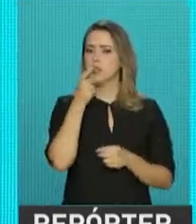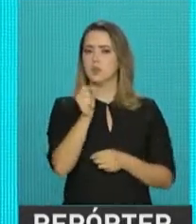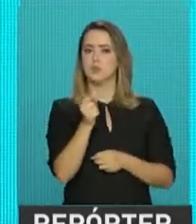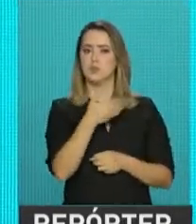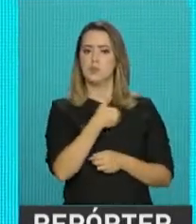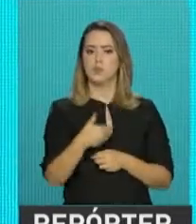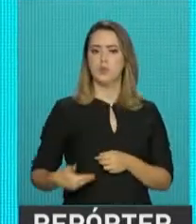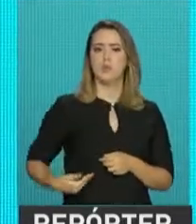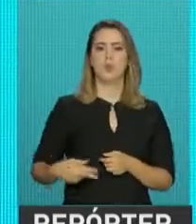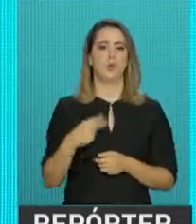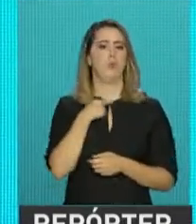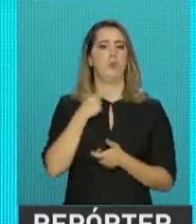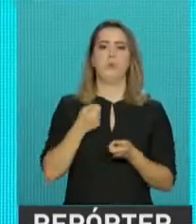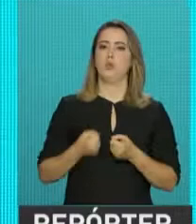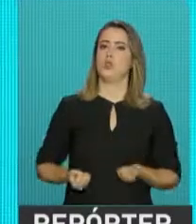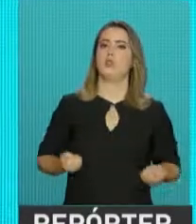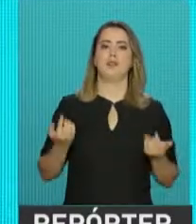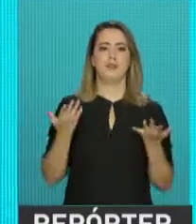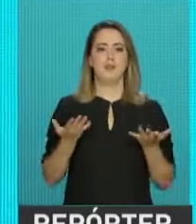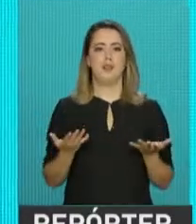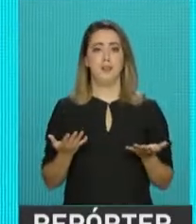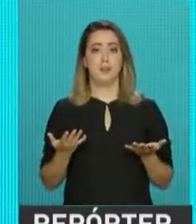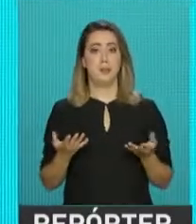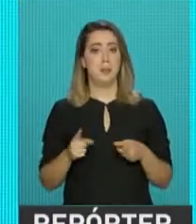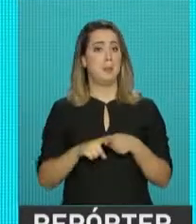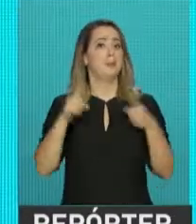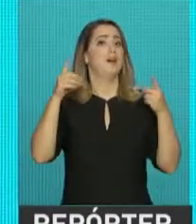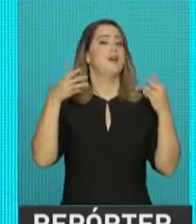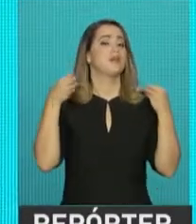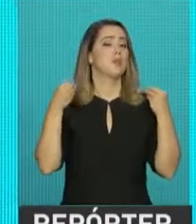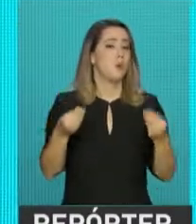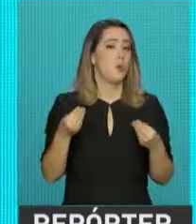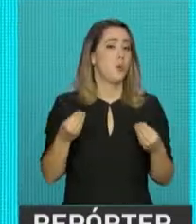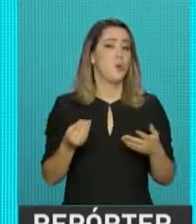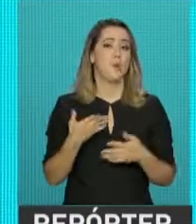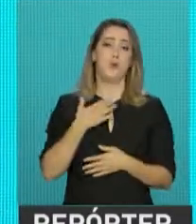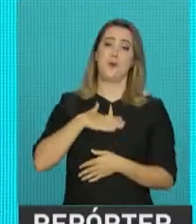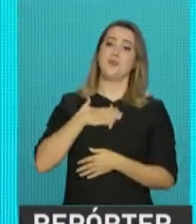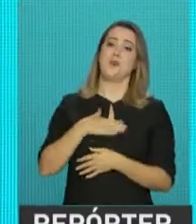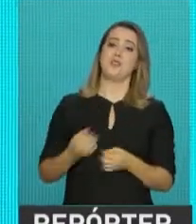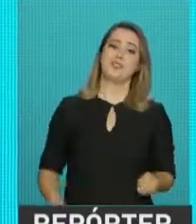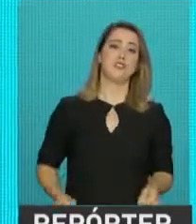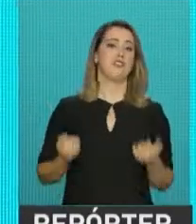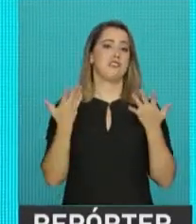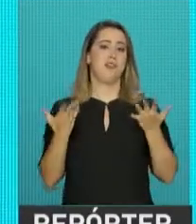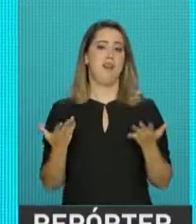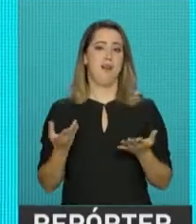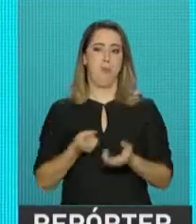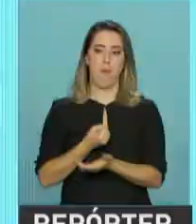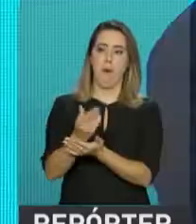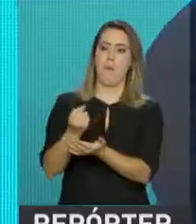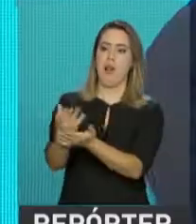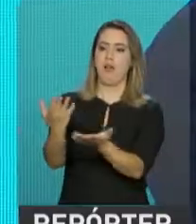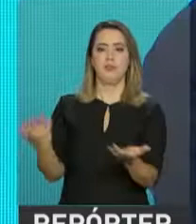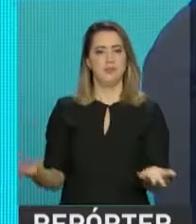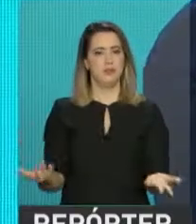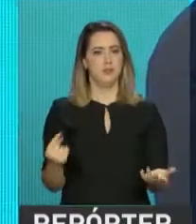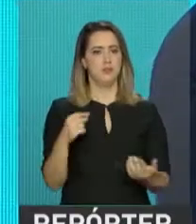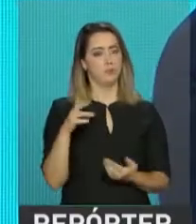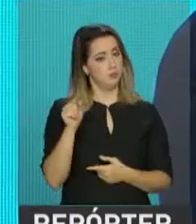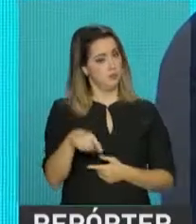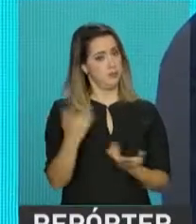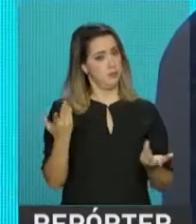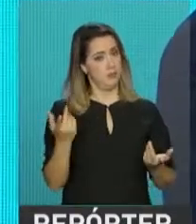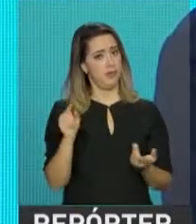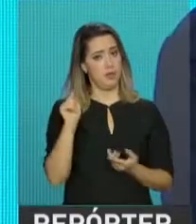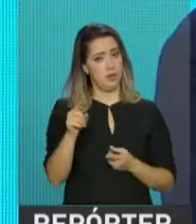gostar não vai gastar e qual é o governo que não gostaria não precisaria gastar enormemente a vertente